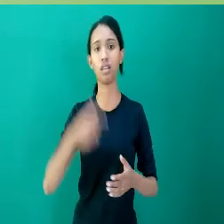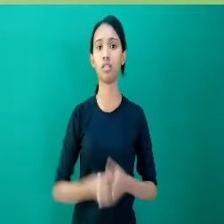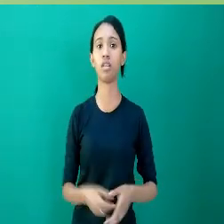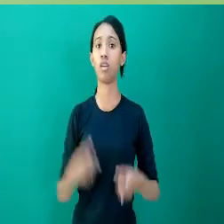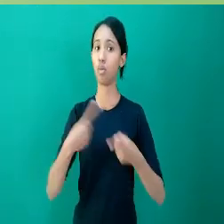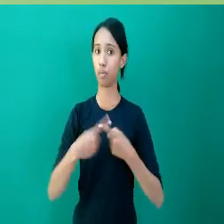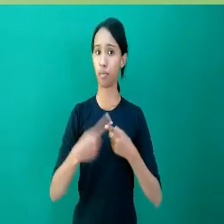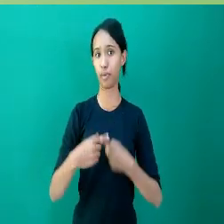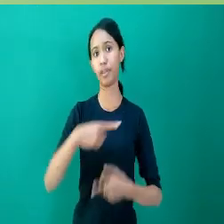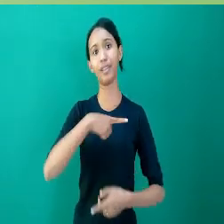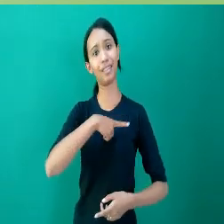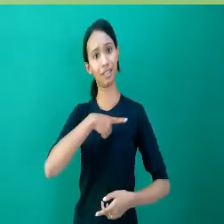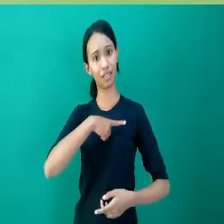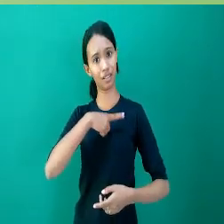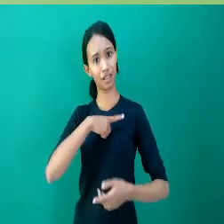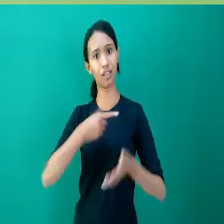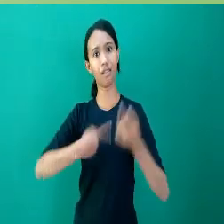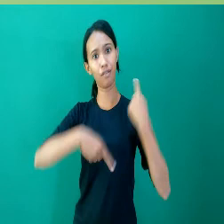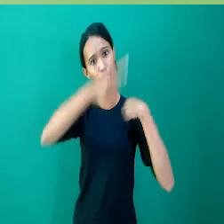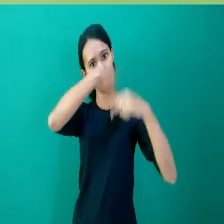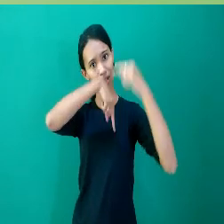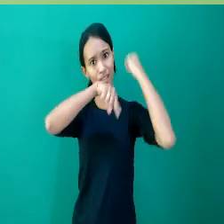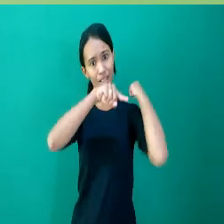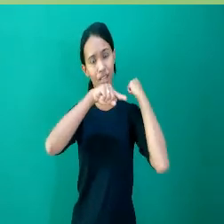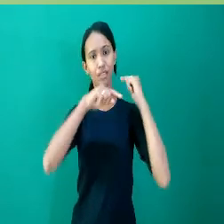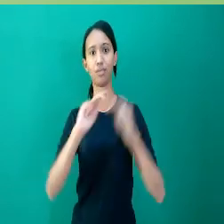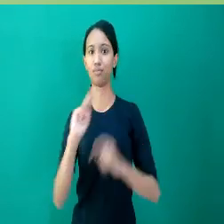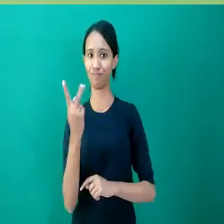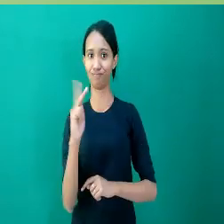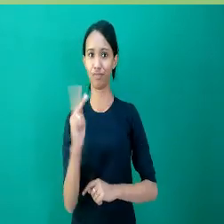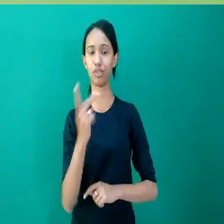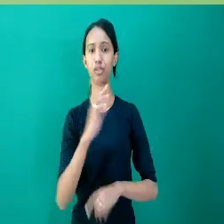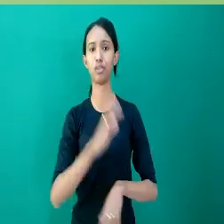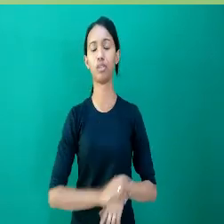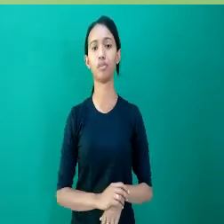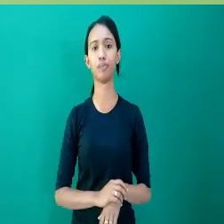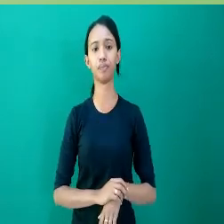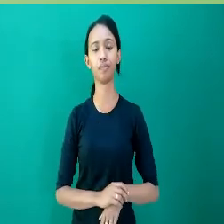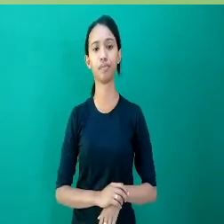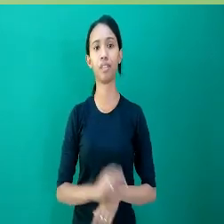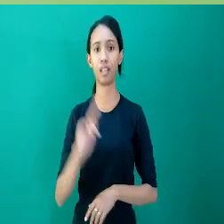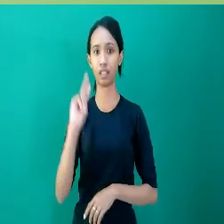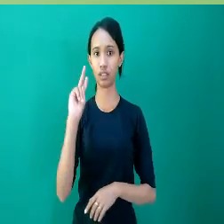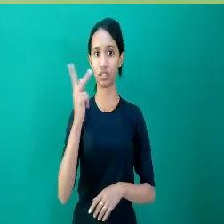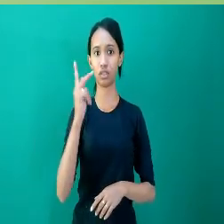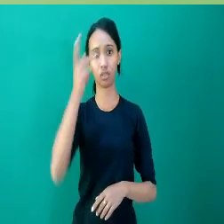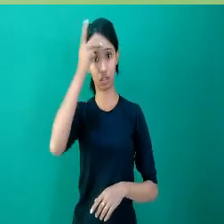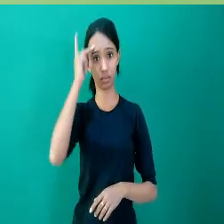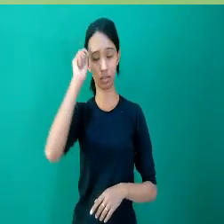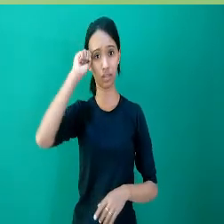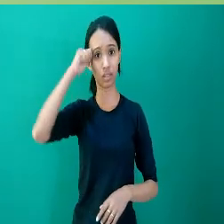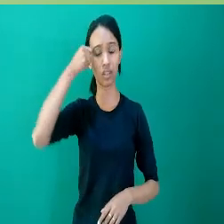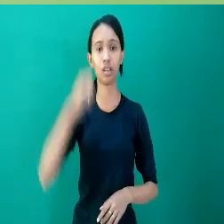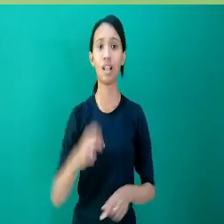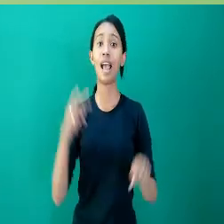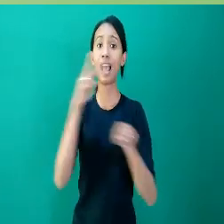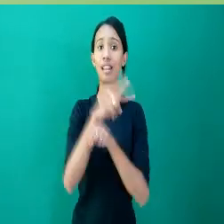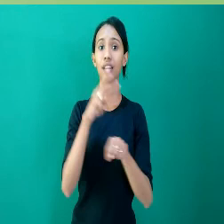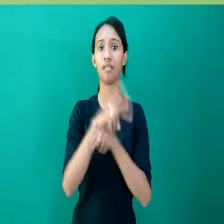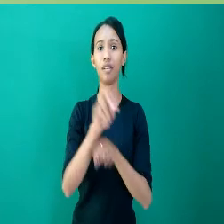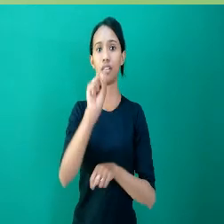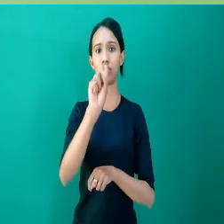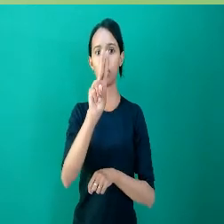do atraso que é histórico, porque tu falou quanto a defesa do SUS,